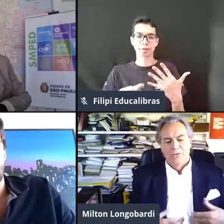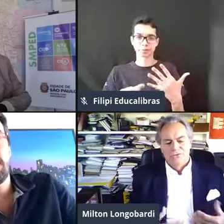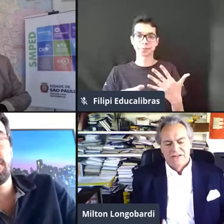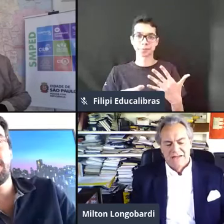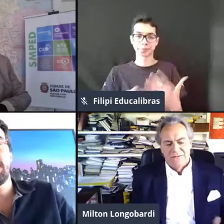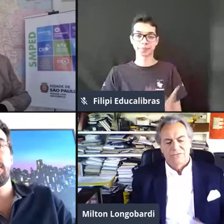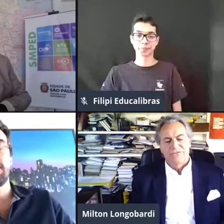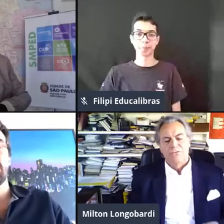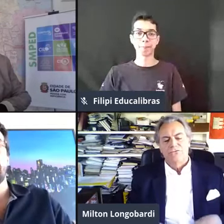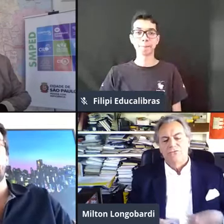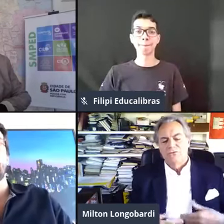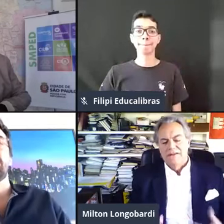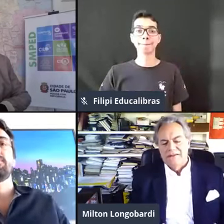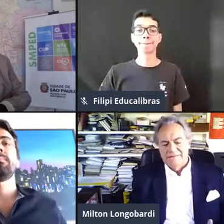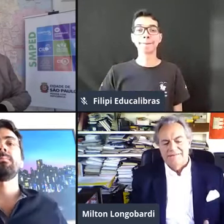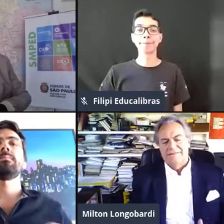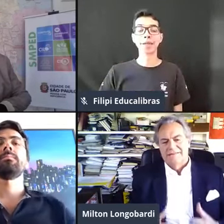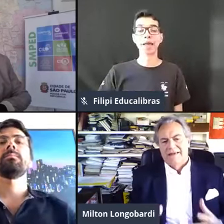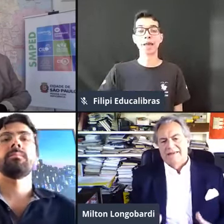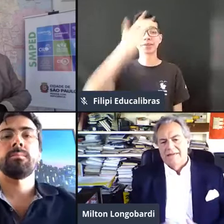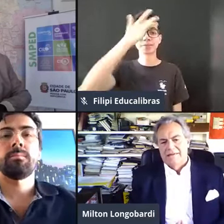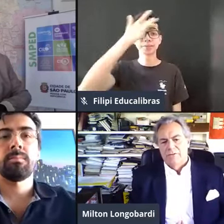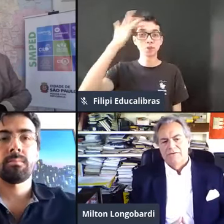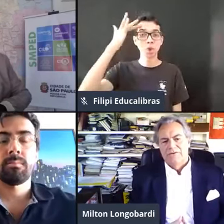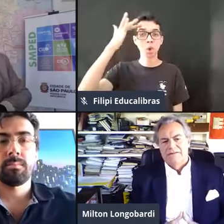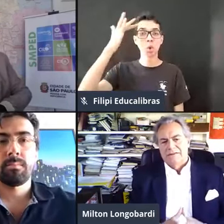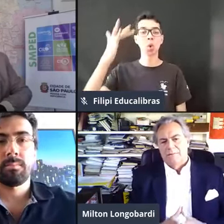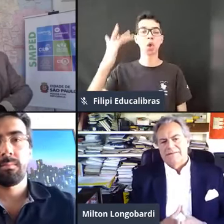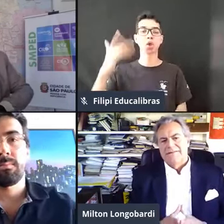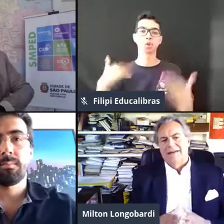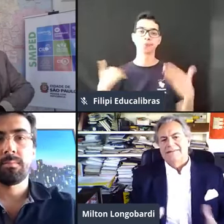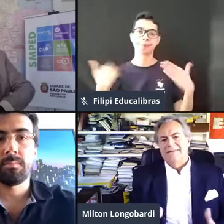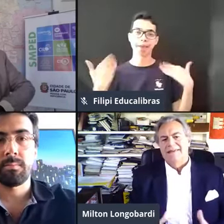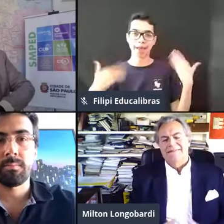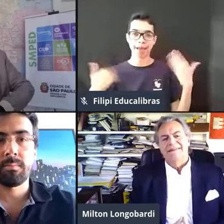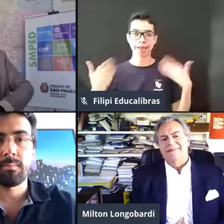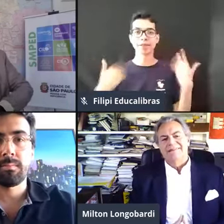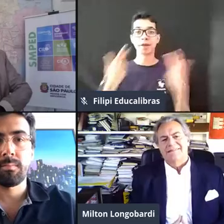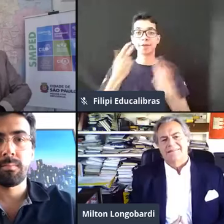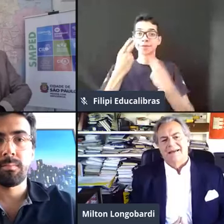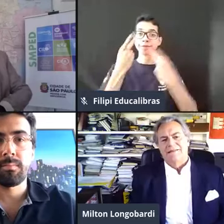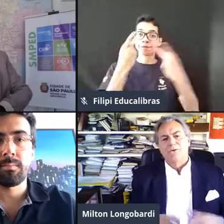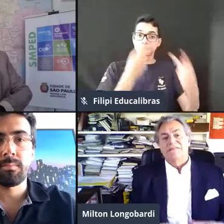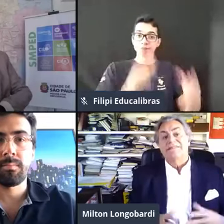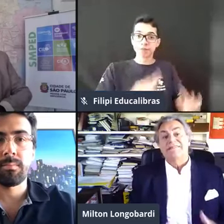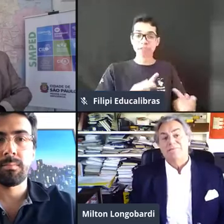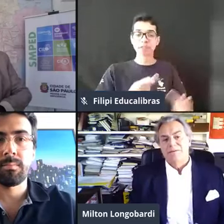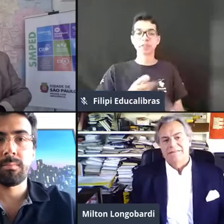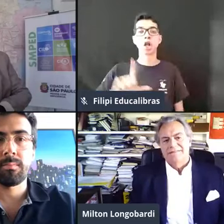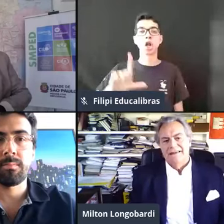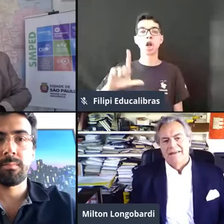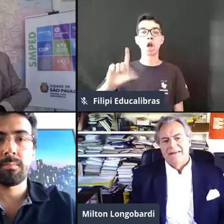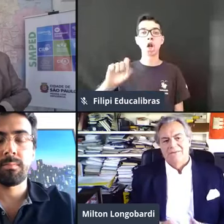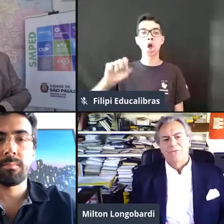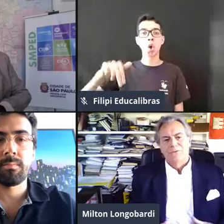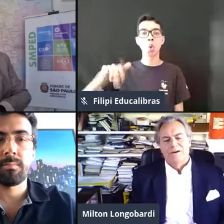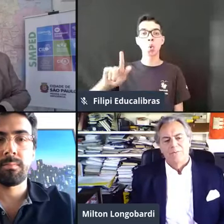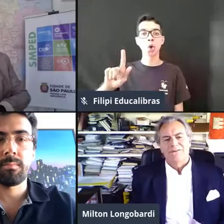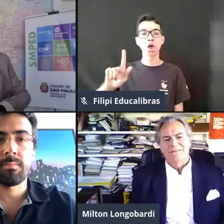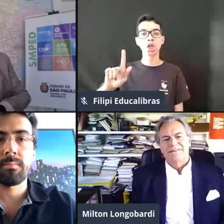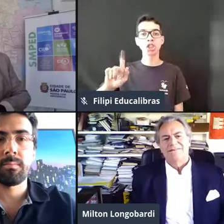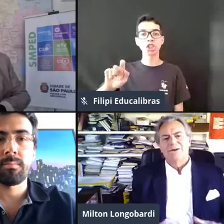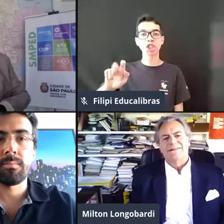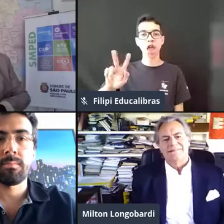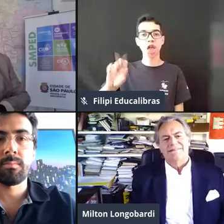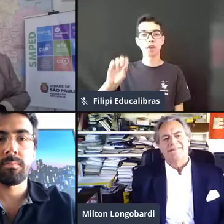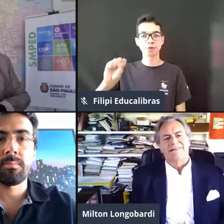os longevos ou os turistas que estão em visita a uma cidade têm necessidade. Coisas simples.